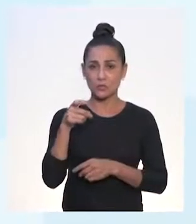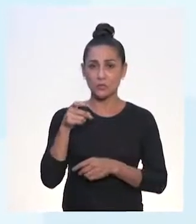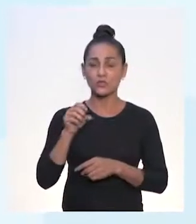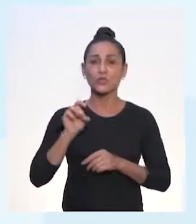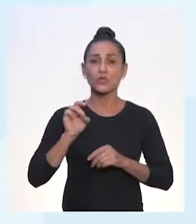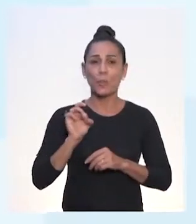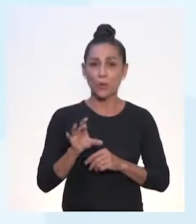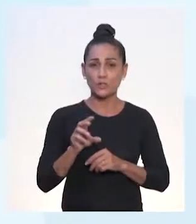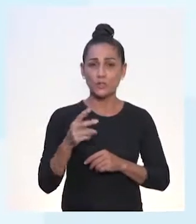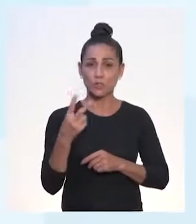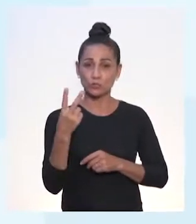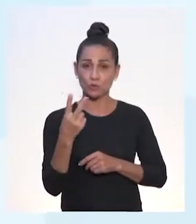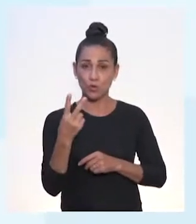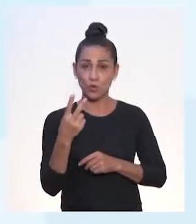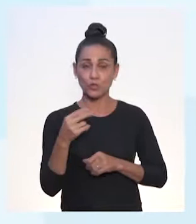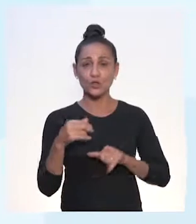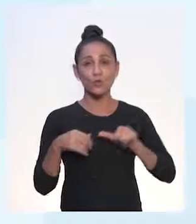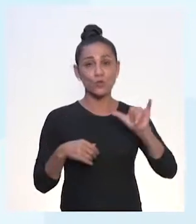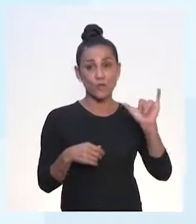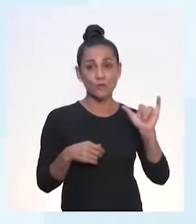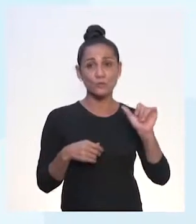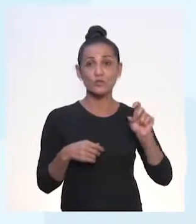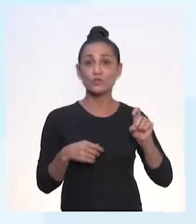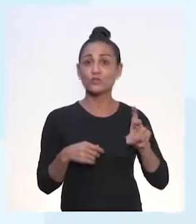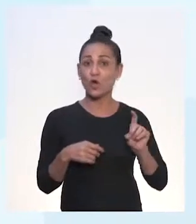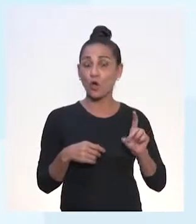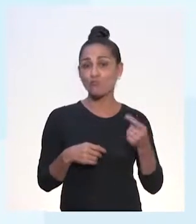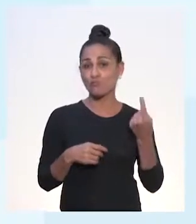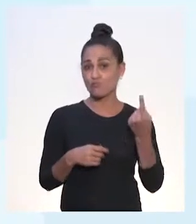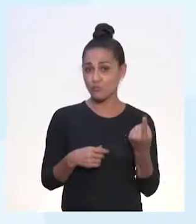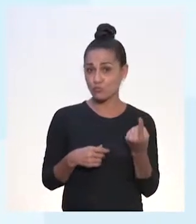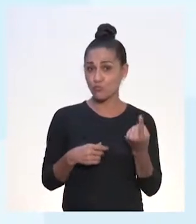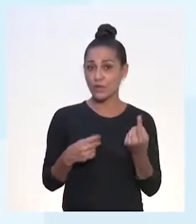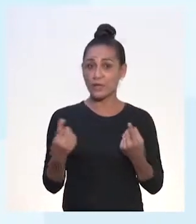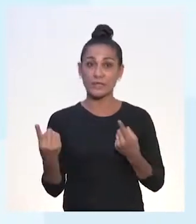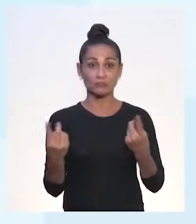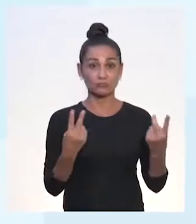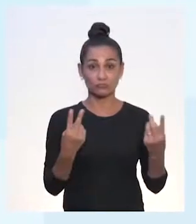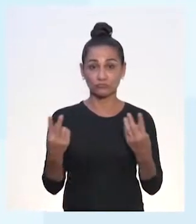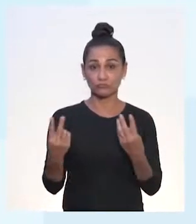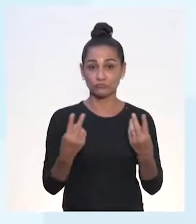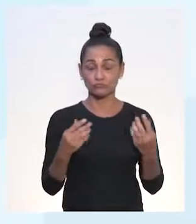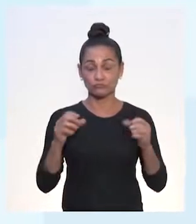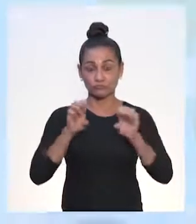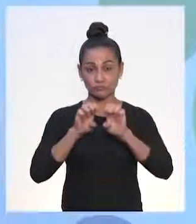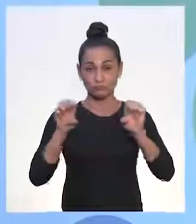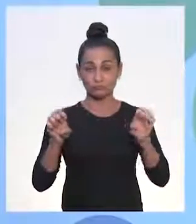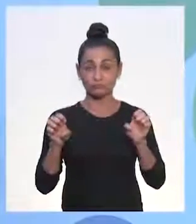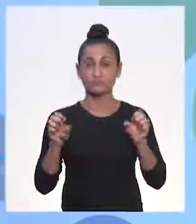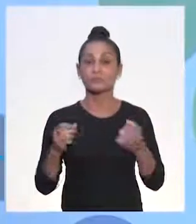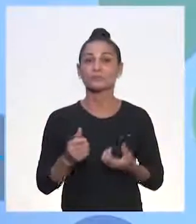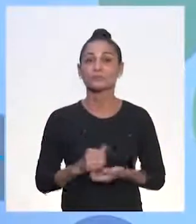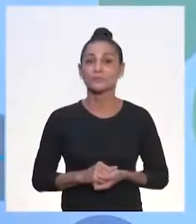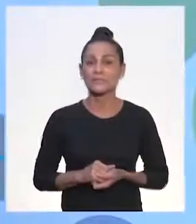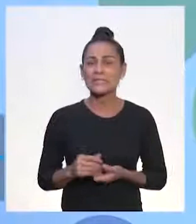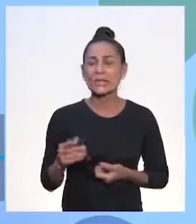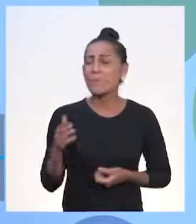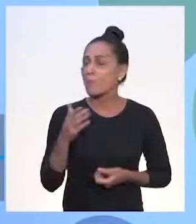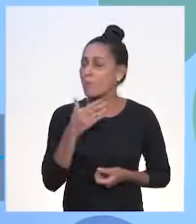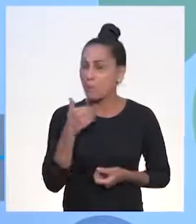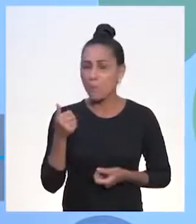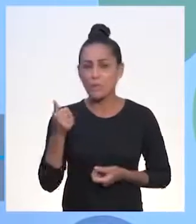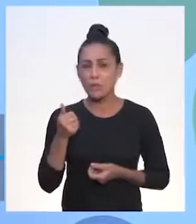duas equações e o y só pode ser 1 nas duas equações. Osmar? Legal. Muito comum sistemas, né? E bastante